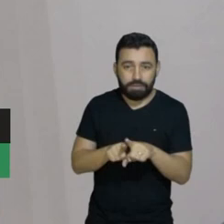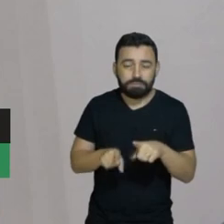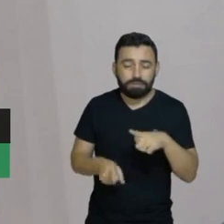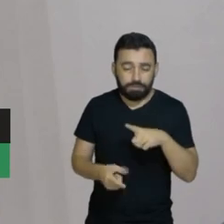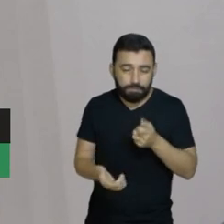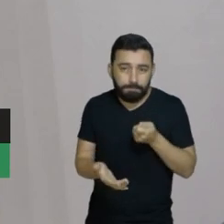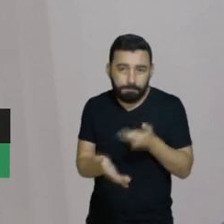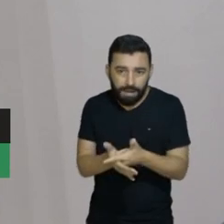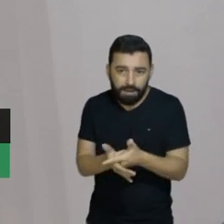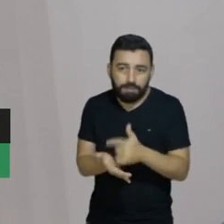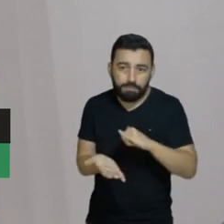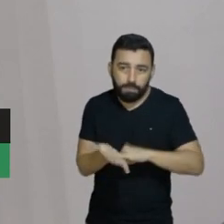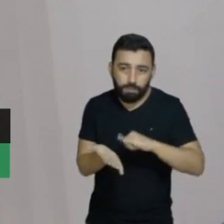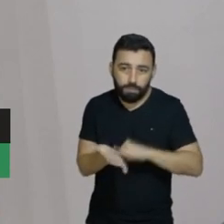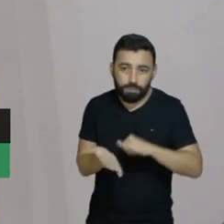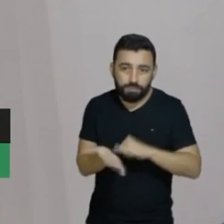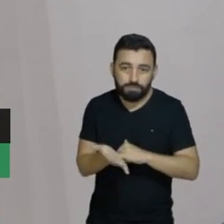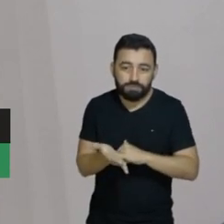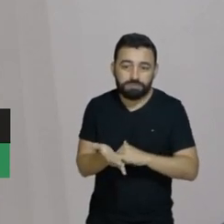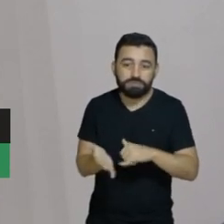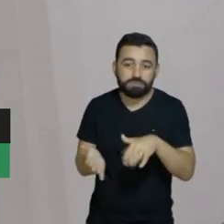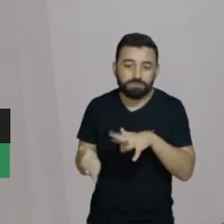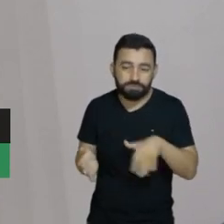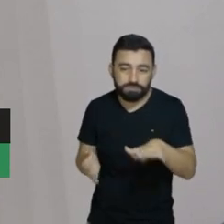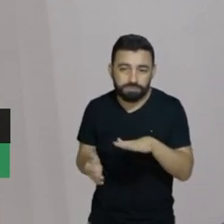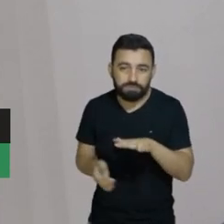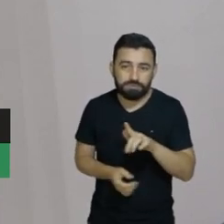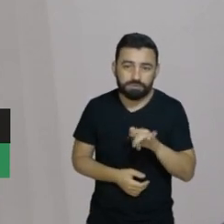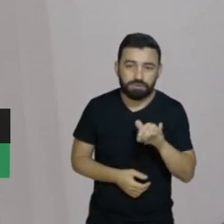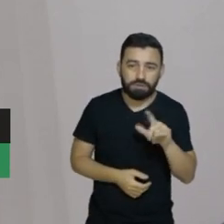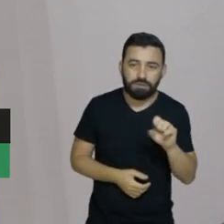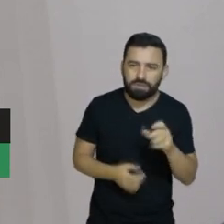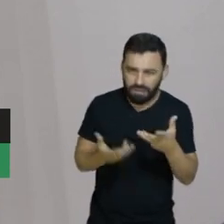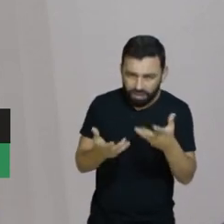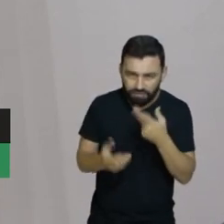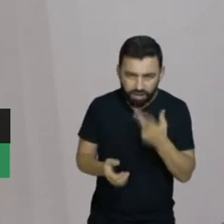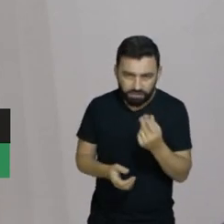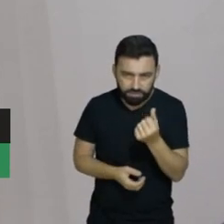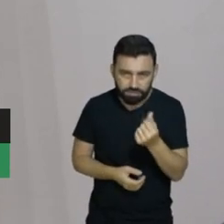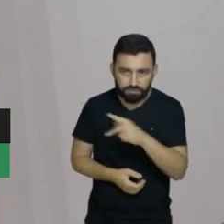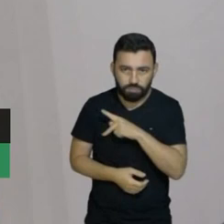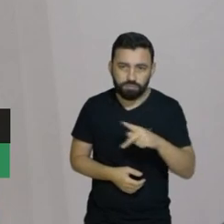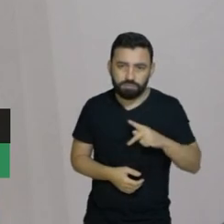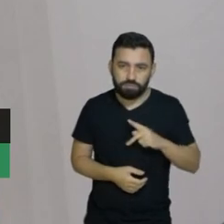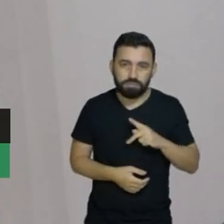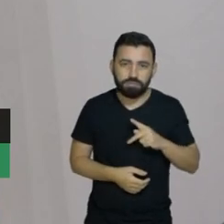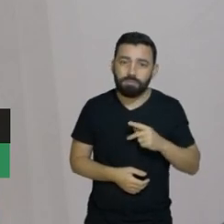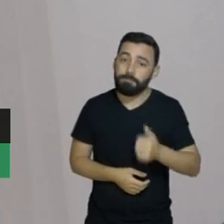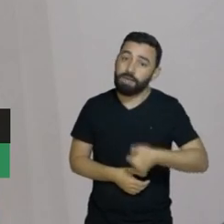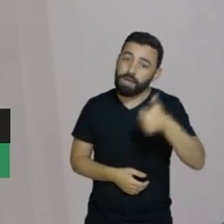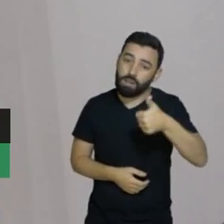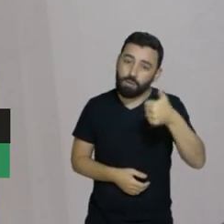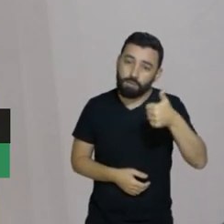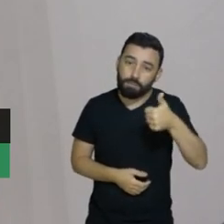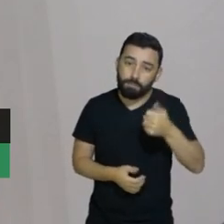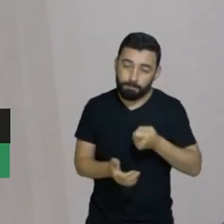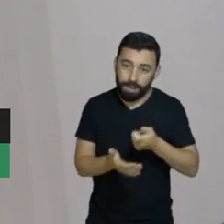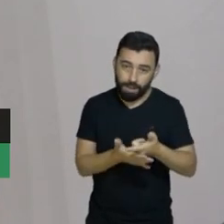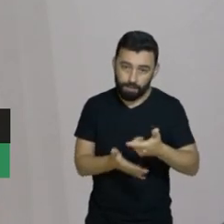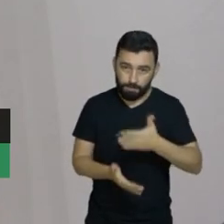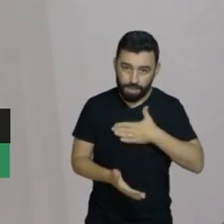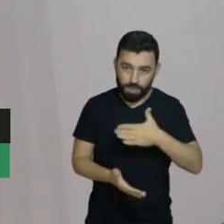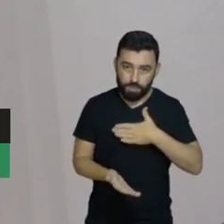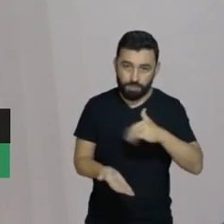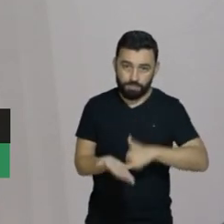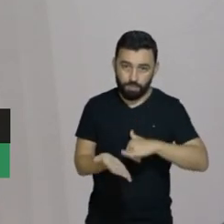público GLS poder ter prazer. Olha, se você quer falar de dinheiro público, eu acho que é um pouco melhor pagar o meu imposto